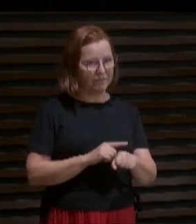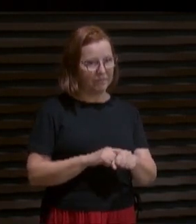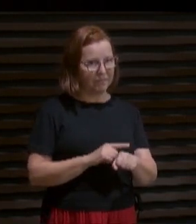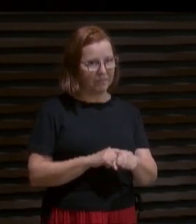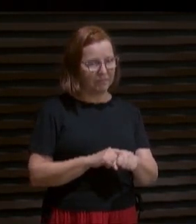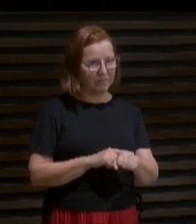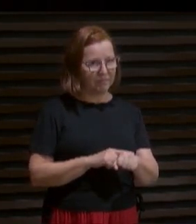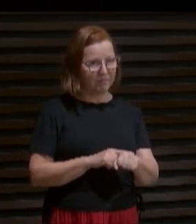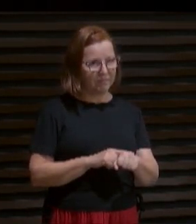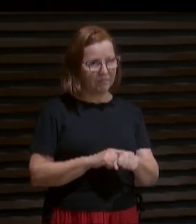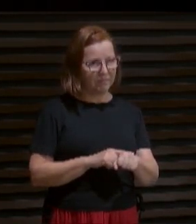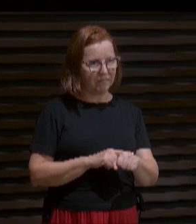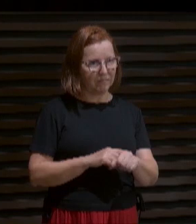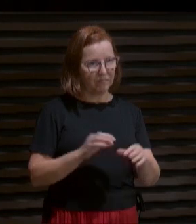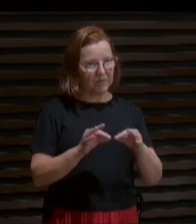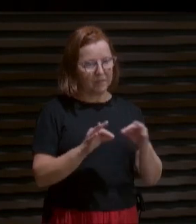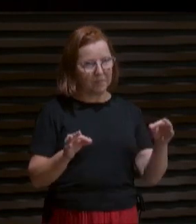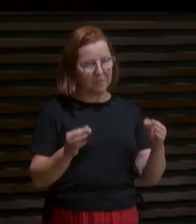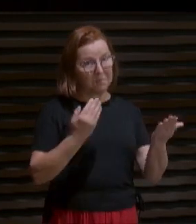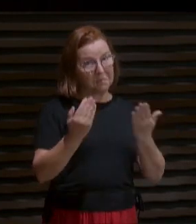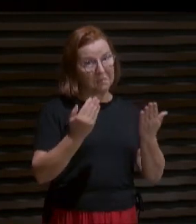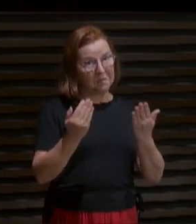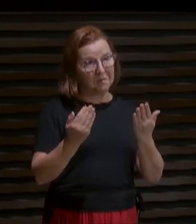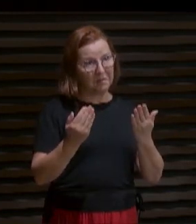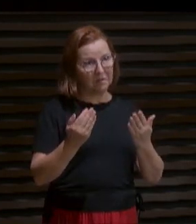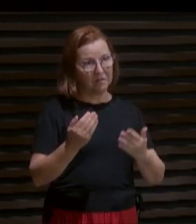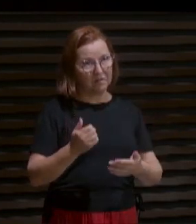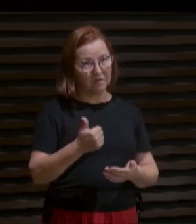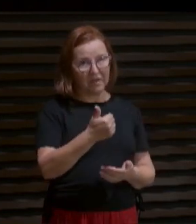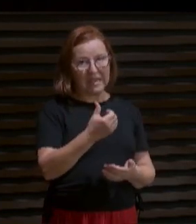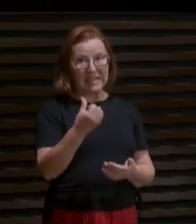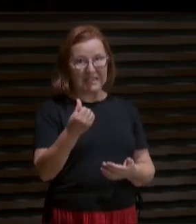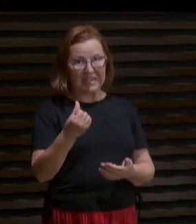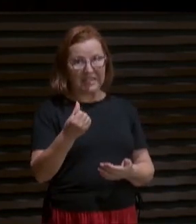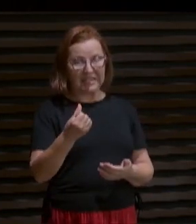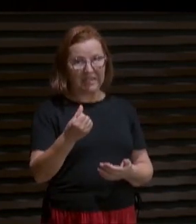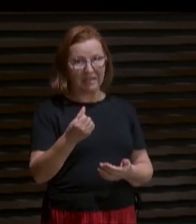seja medido psicologicamente em 16 horas por dia.